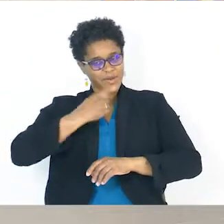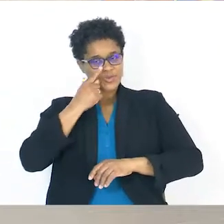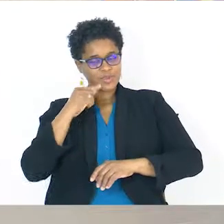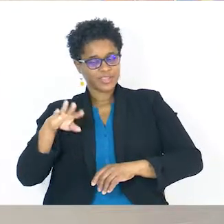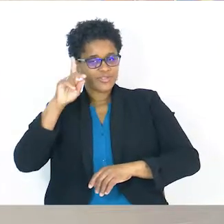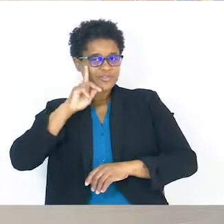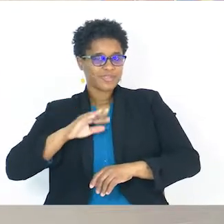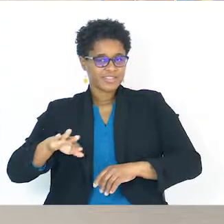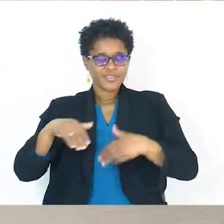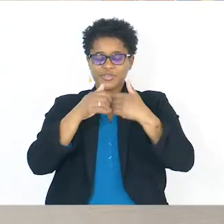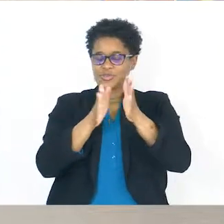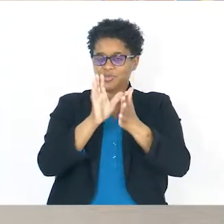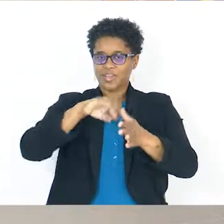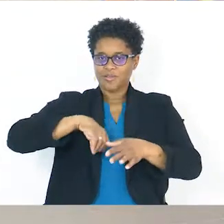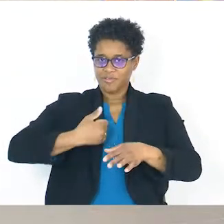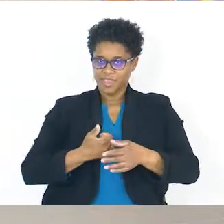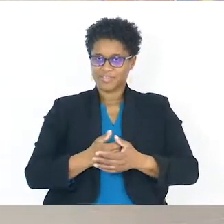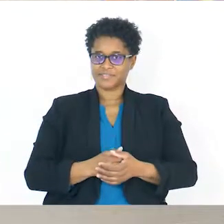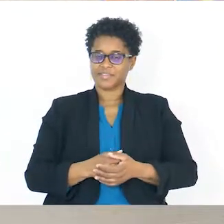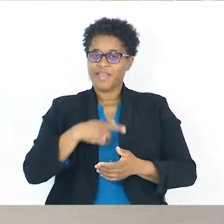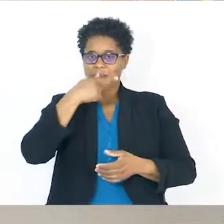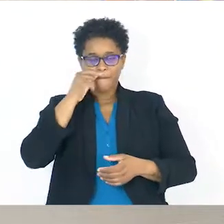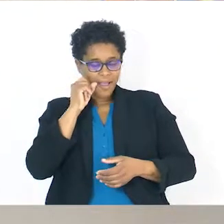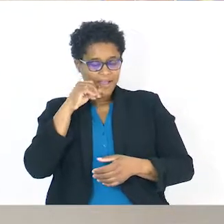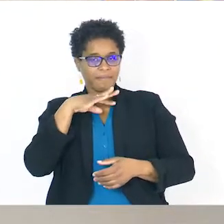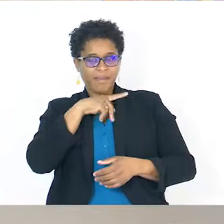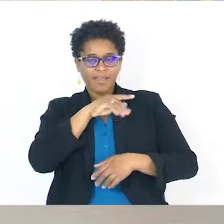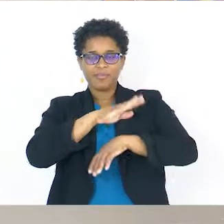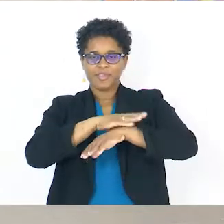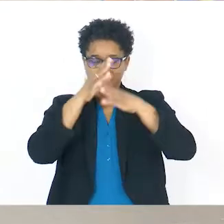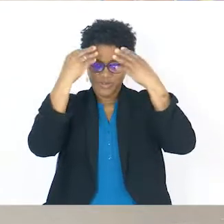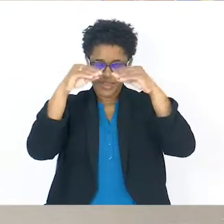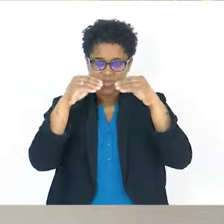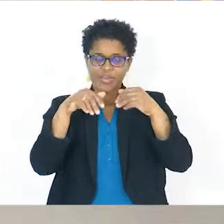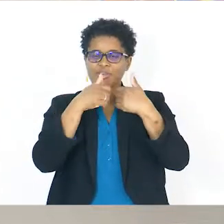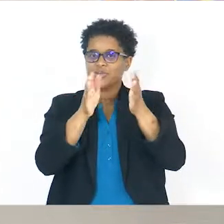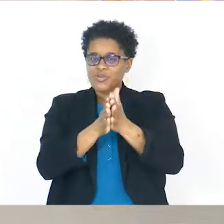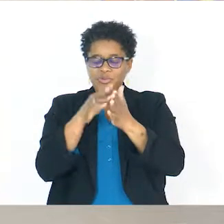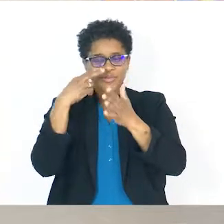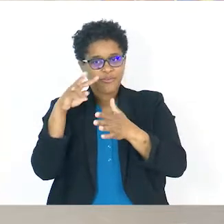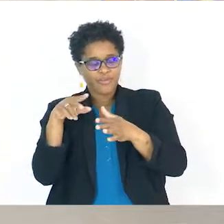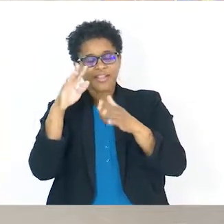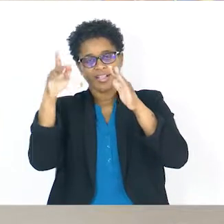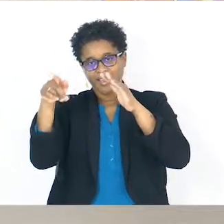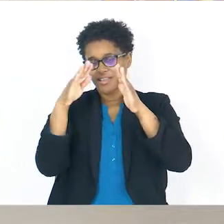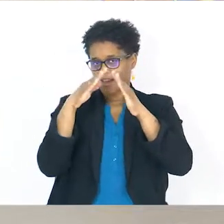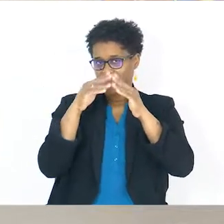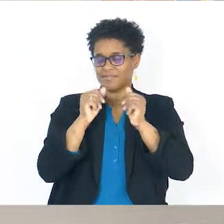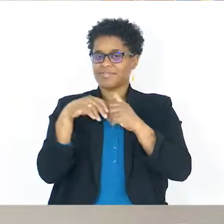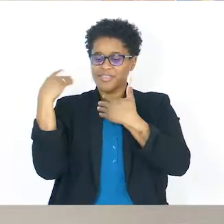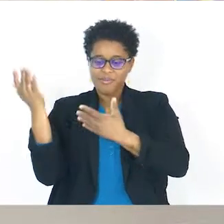meus meninos e meninas de todo Cabo Verde, pais encarregados de educação e todos que nos assistam de